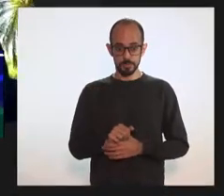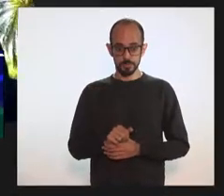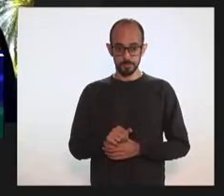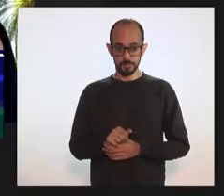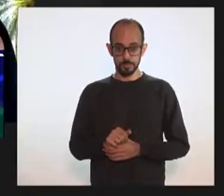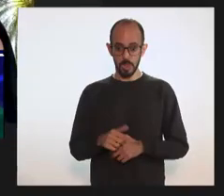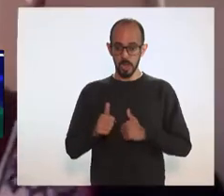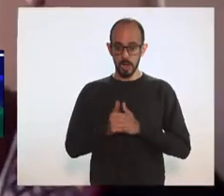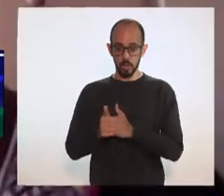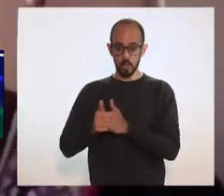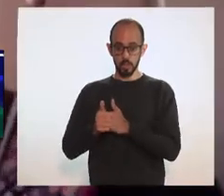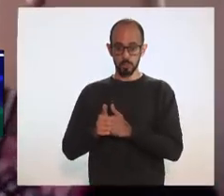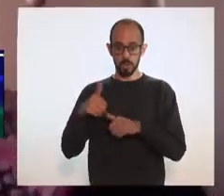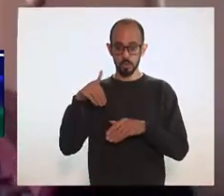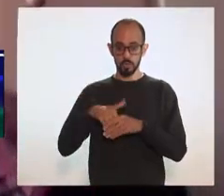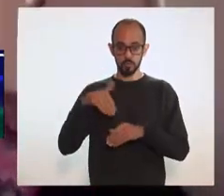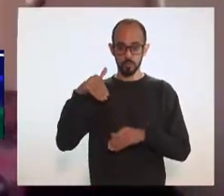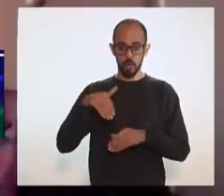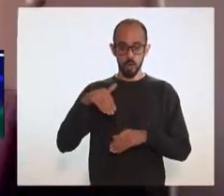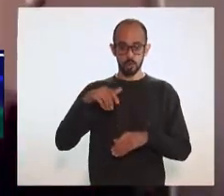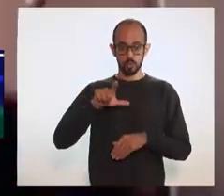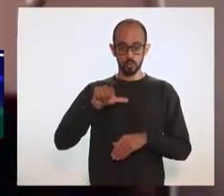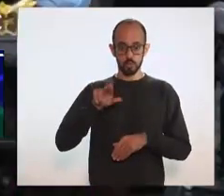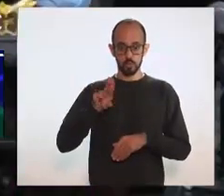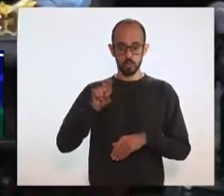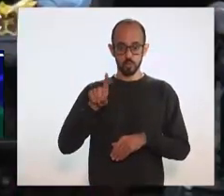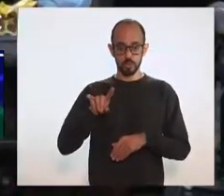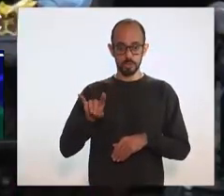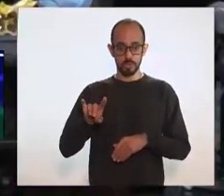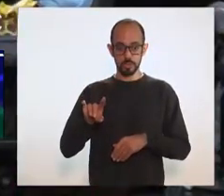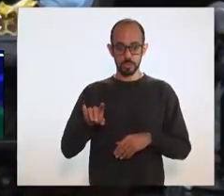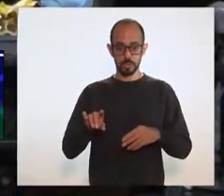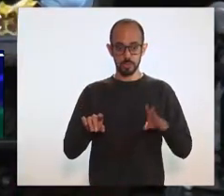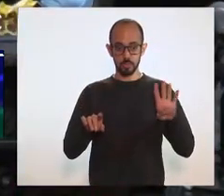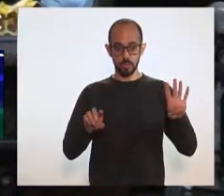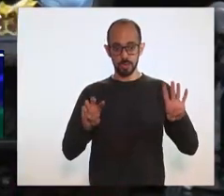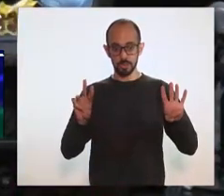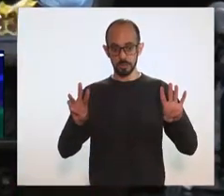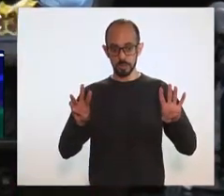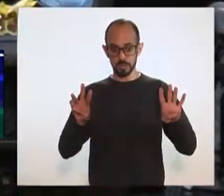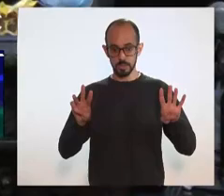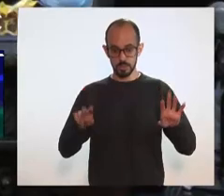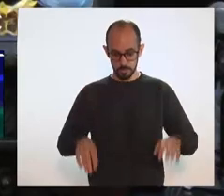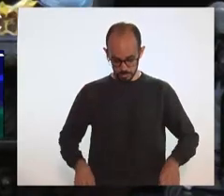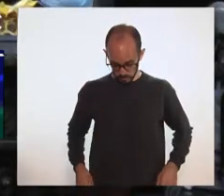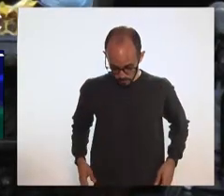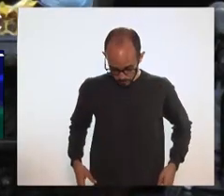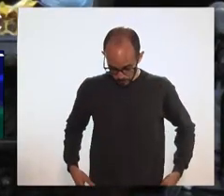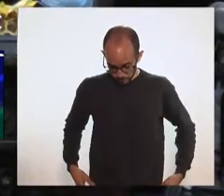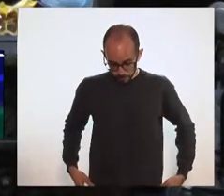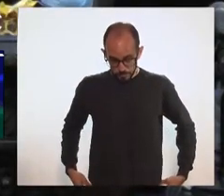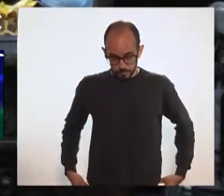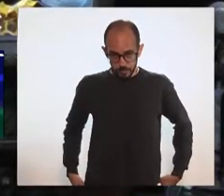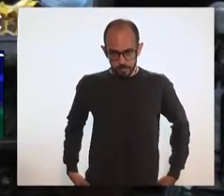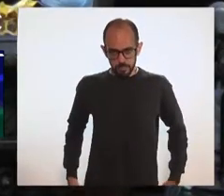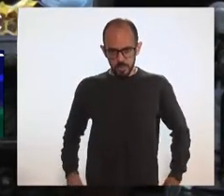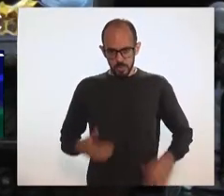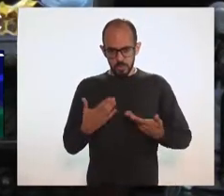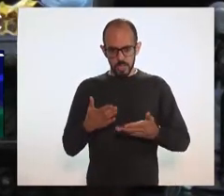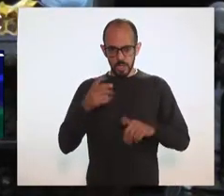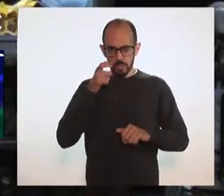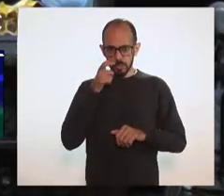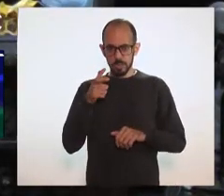Eu acompanho o voto divergente do deputado Luiz Paulo. 4-3. Queria chamar a atenção do presidente da